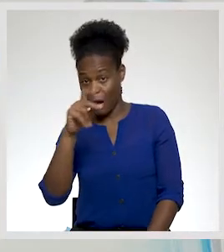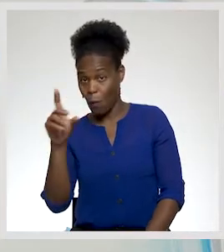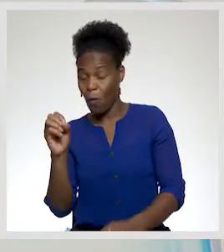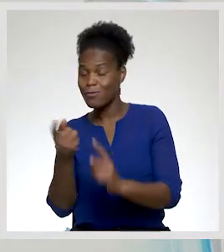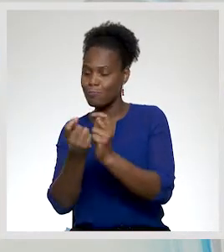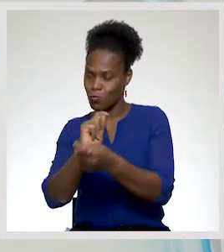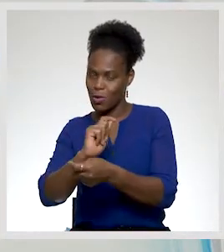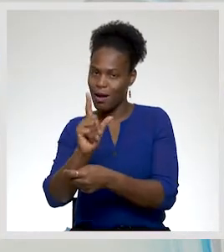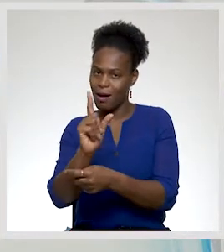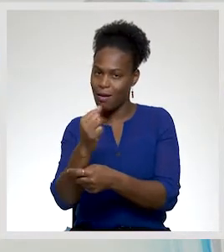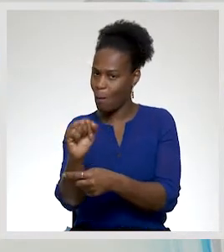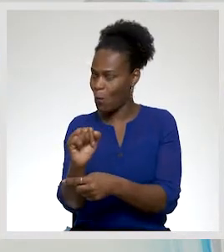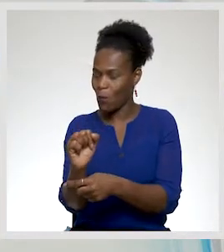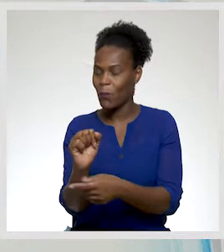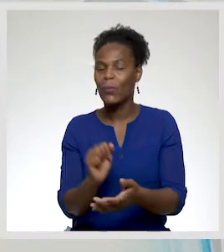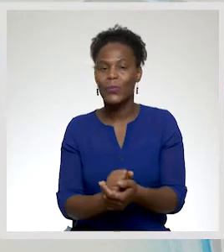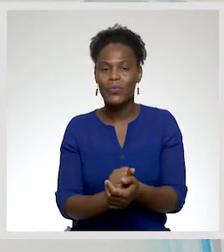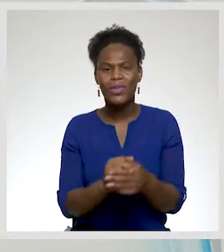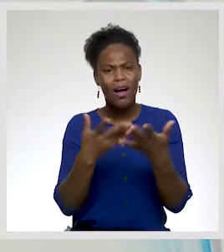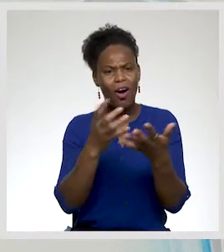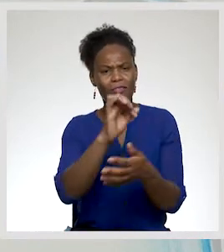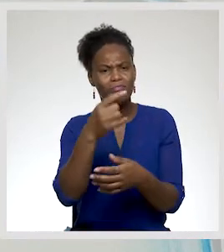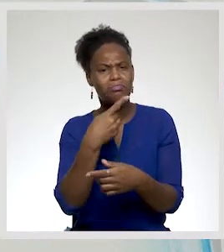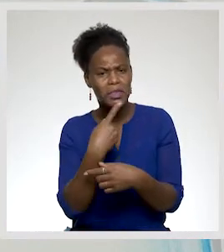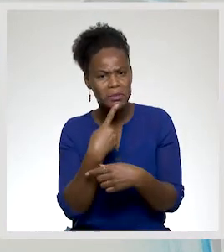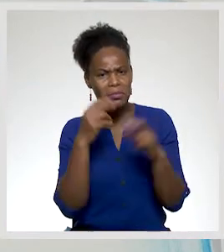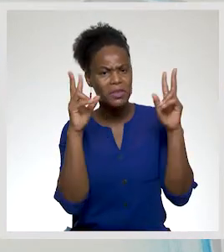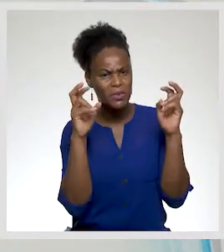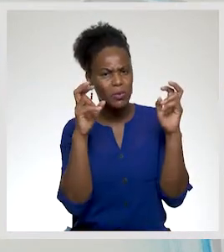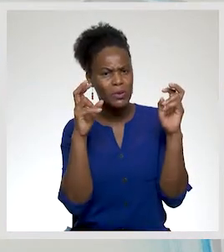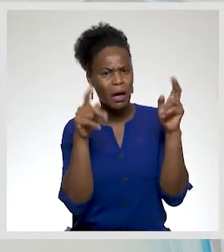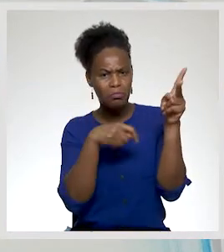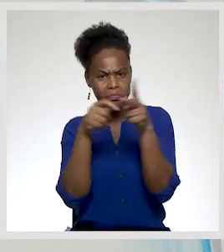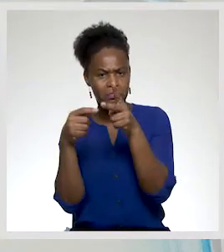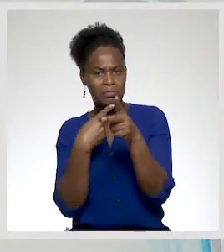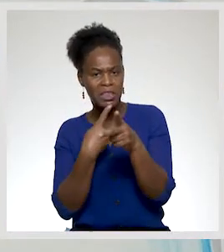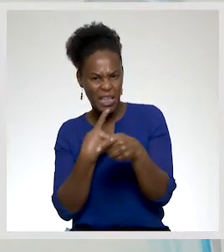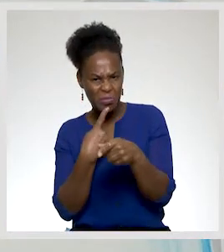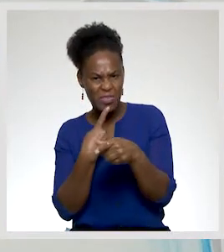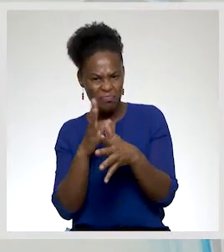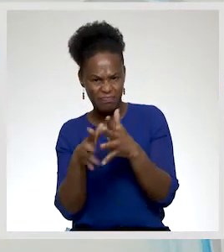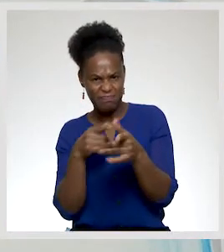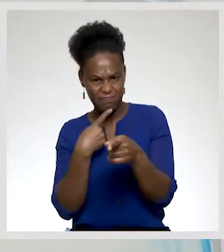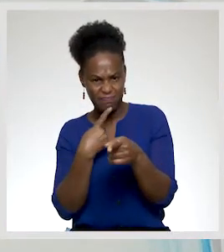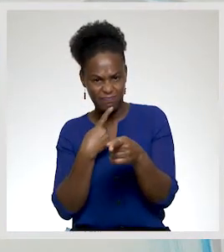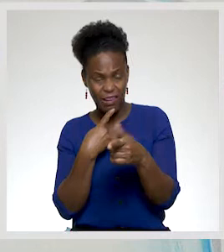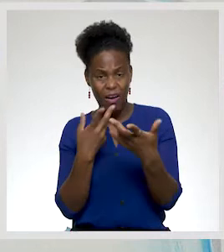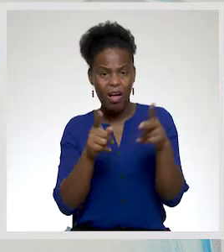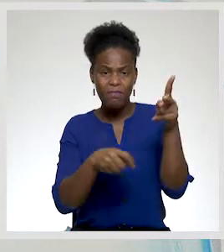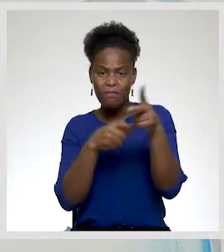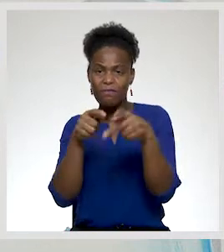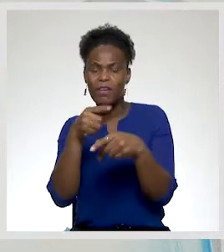E então, perceberam o conteúdo do vídeo? O nosso vídeo fala-nos de quê?